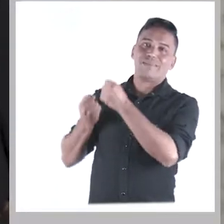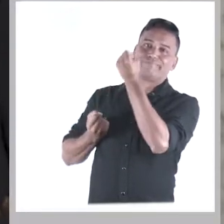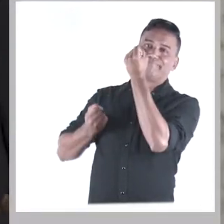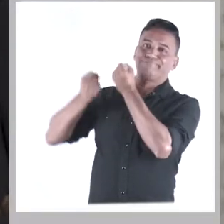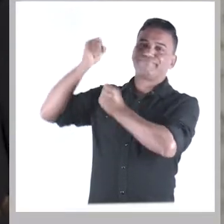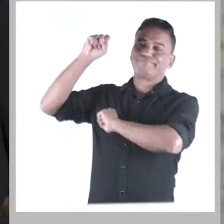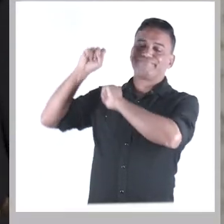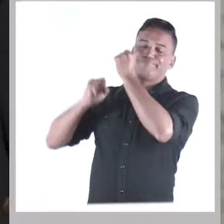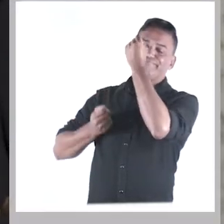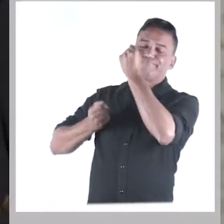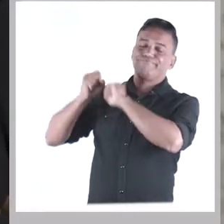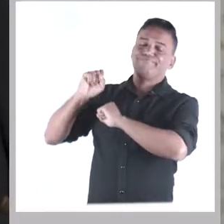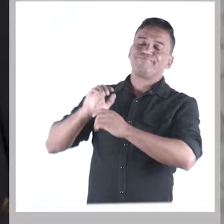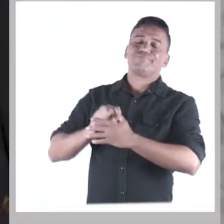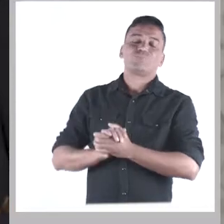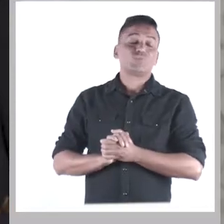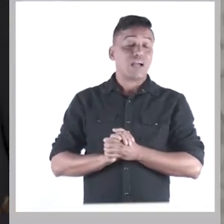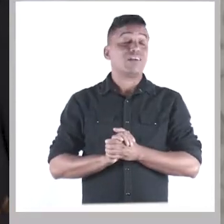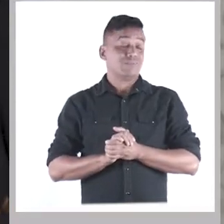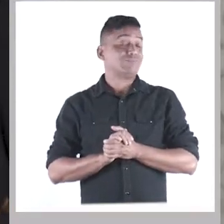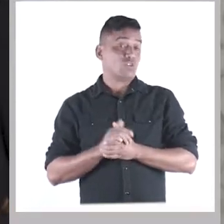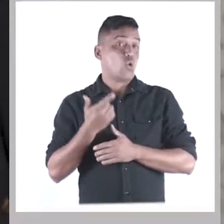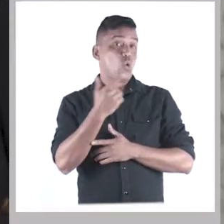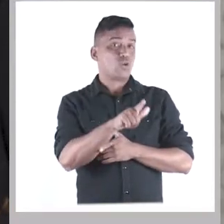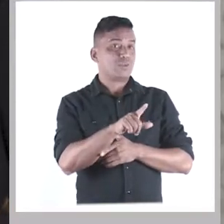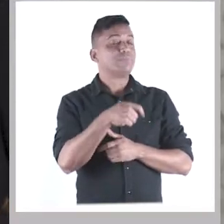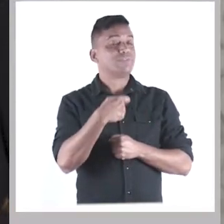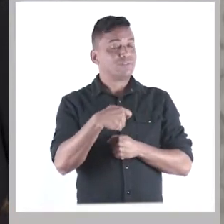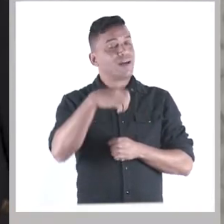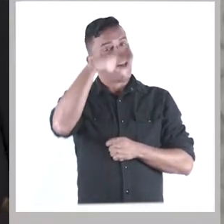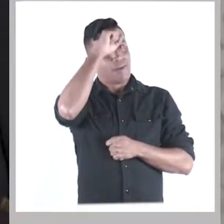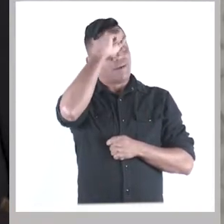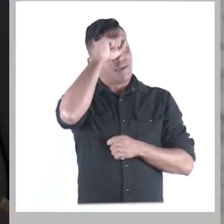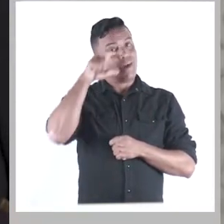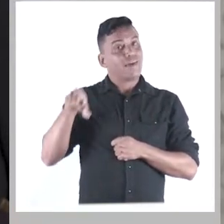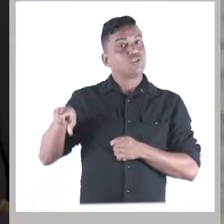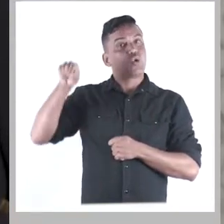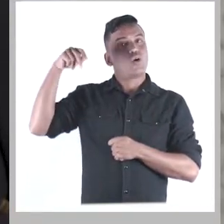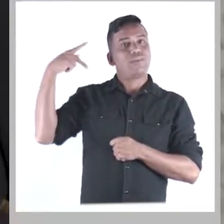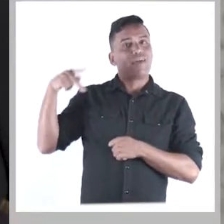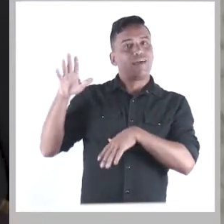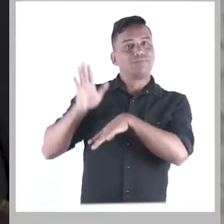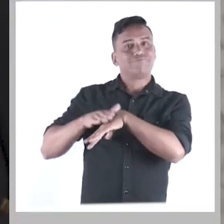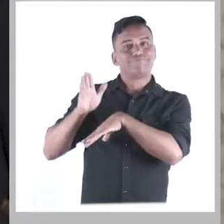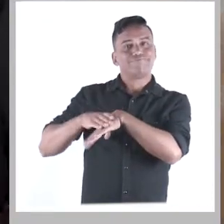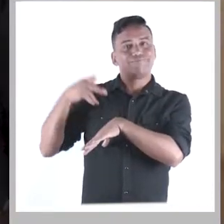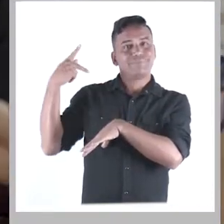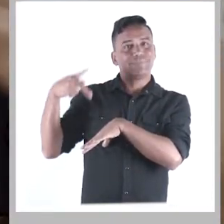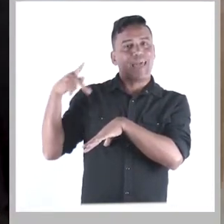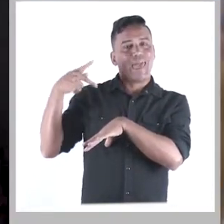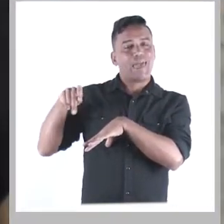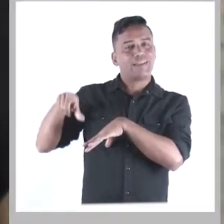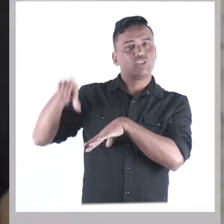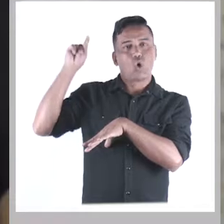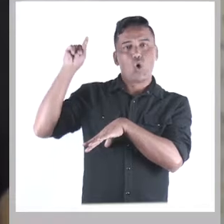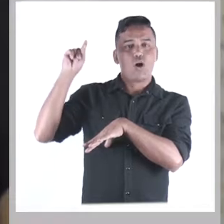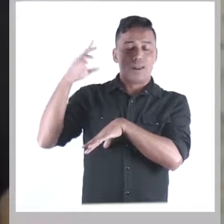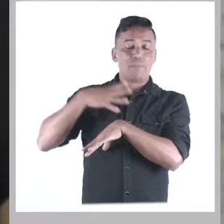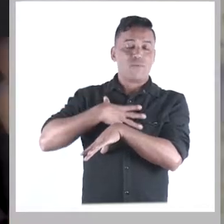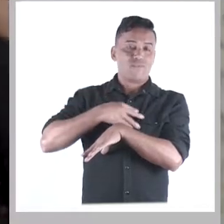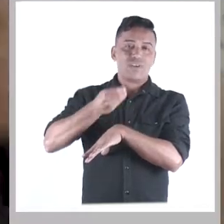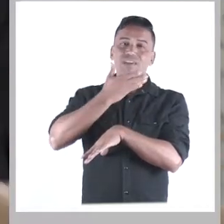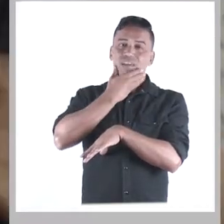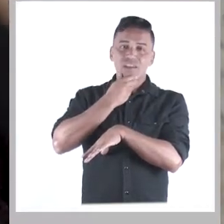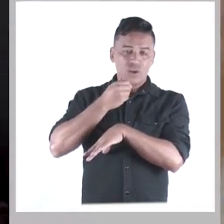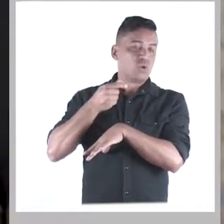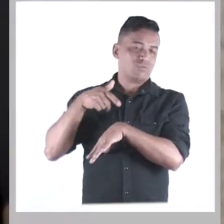né? Só que, por outro lado, eu tive que aprender a respeitar a escolha dele, né? Eu criei o meu filho para a